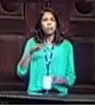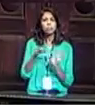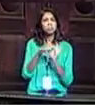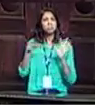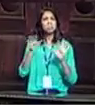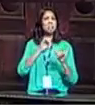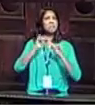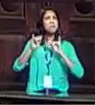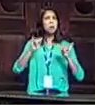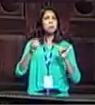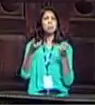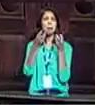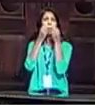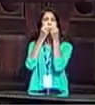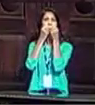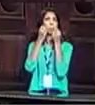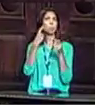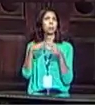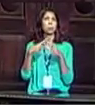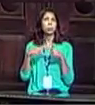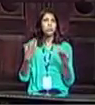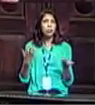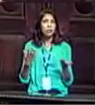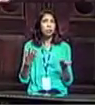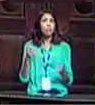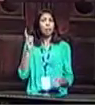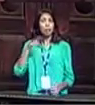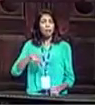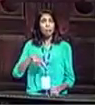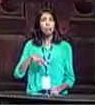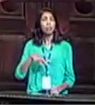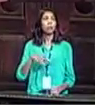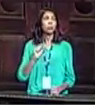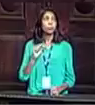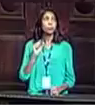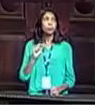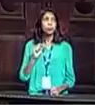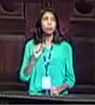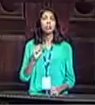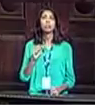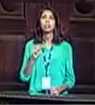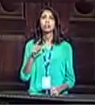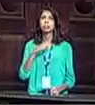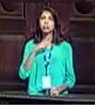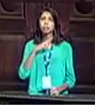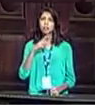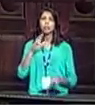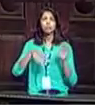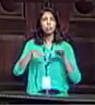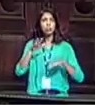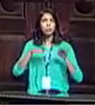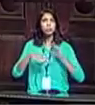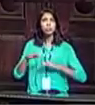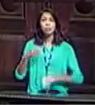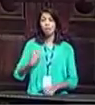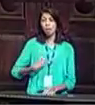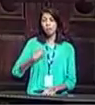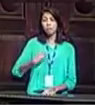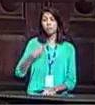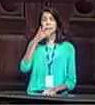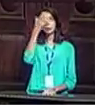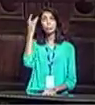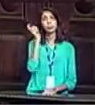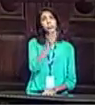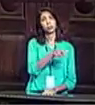disponibilizar informações em relação a algo que alcança, às vezes, a vida das